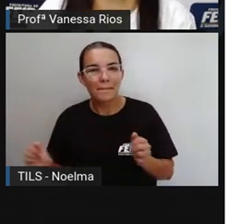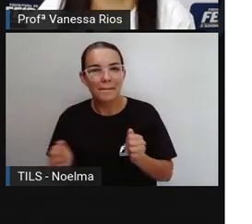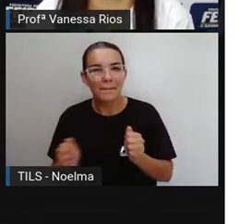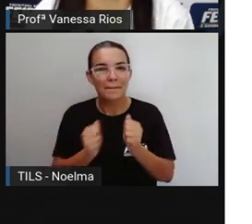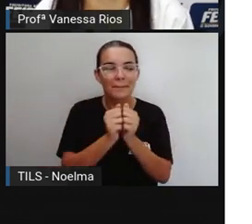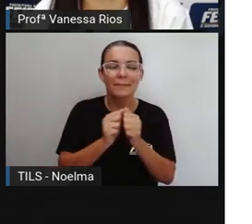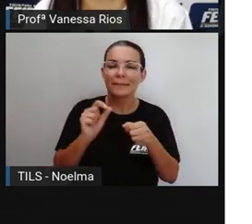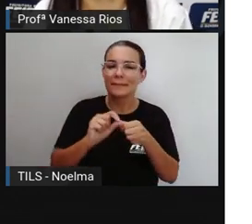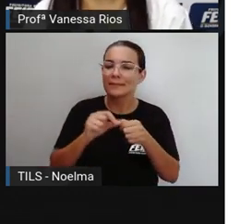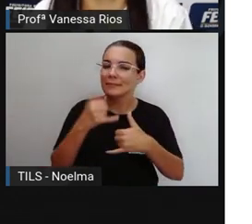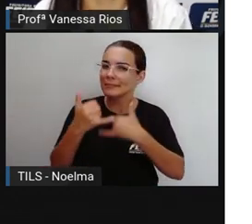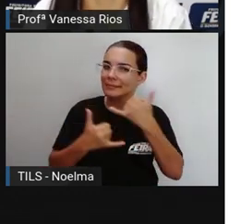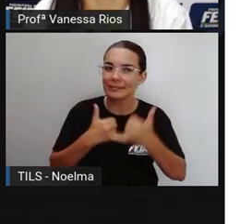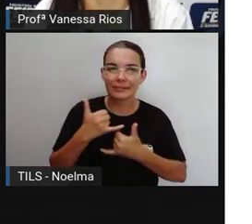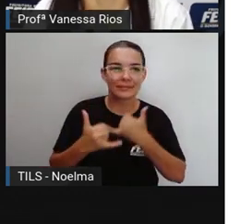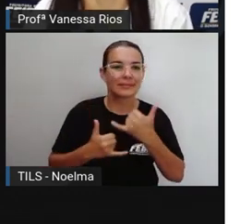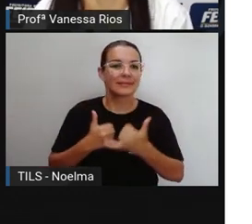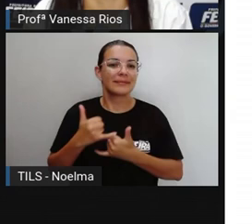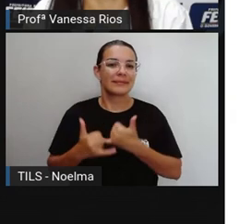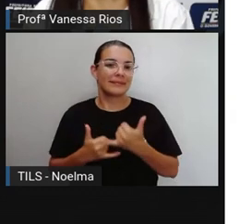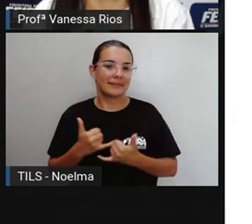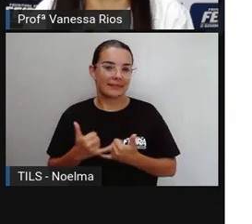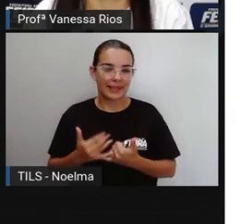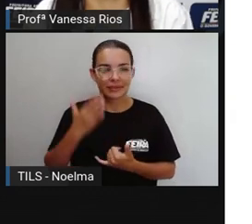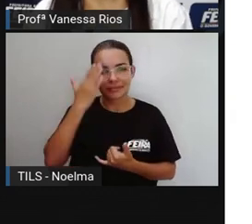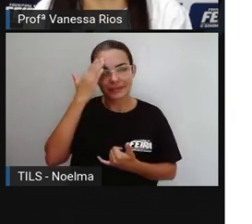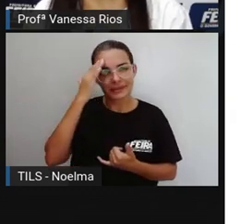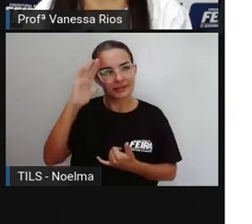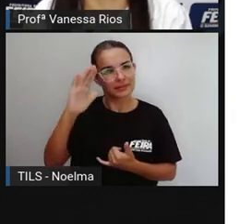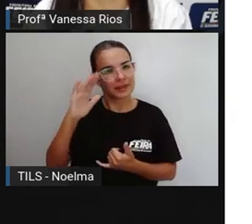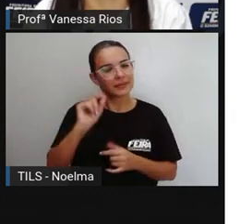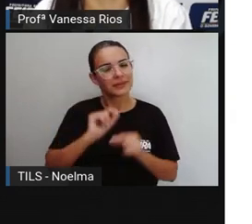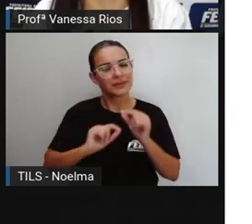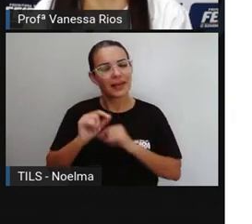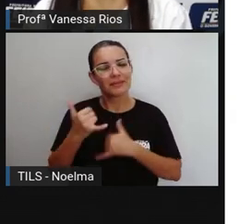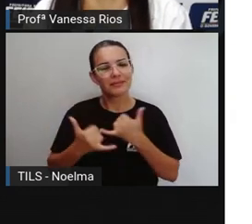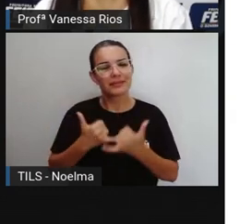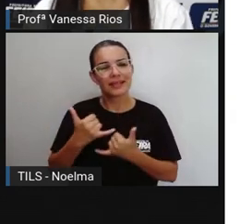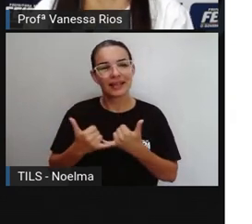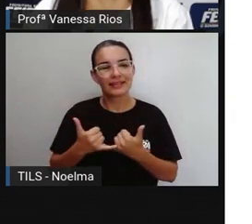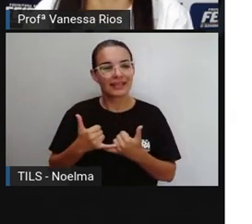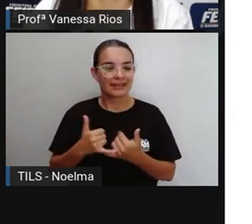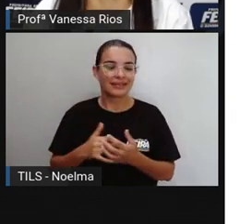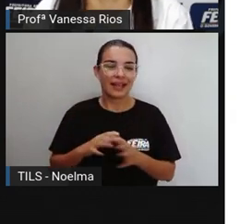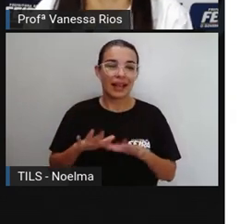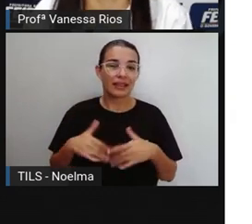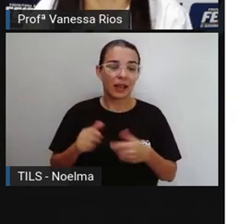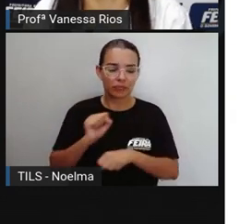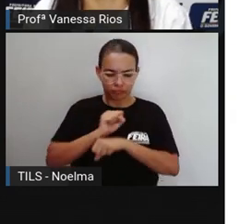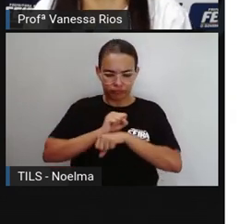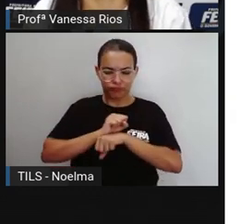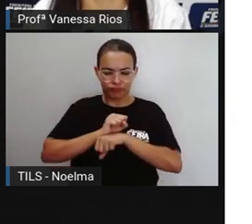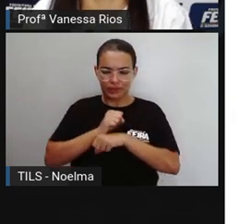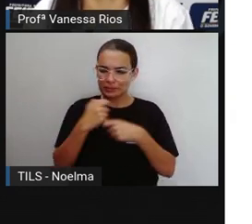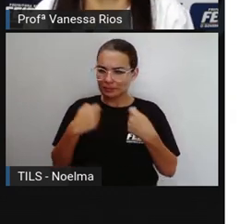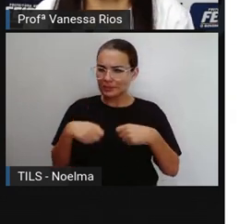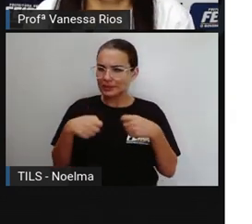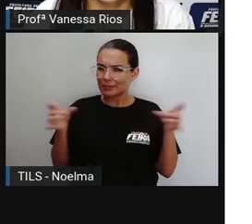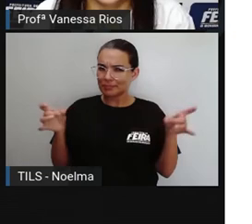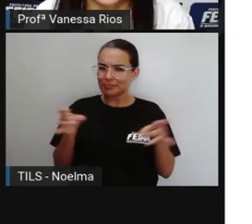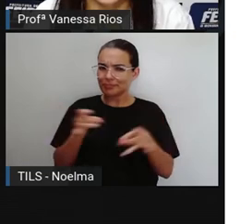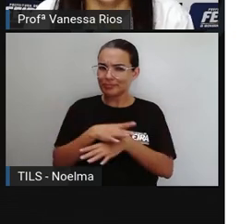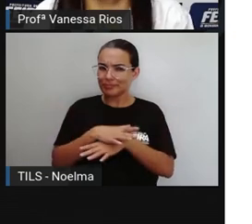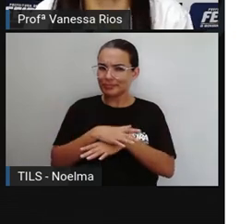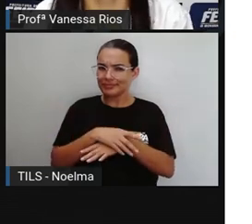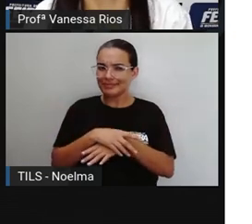dia a dia, nas brincadeiras, principalmente aí nas brincadeiras, e fazer com que o sedentarismo não seja algo